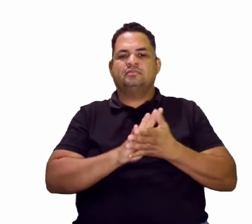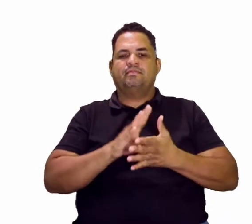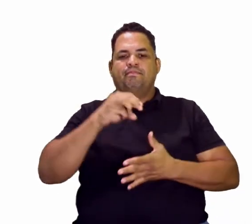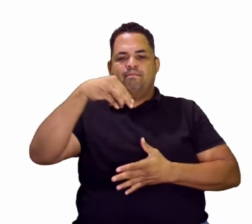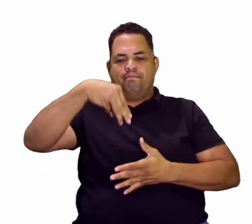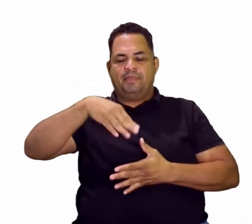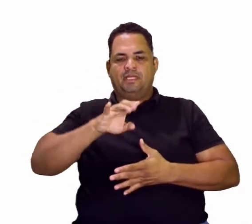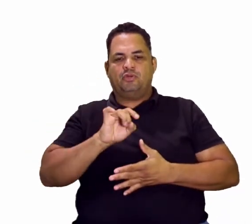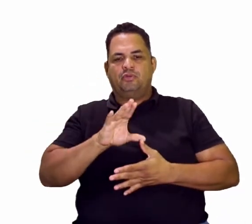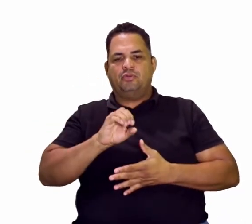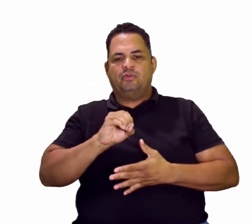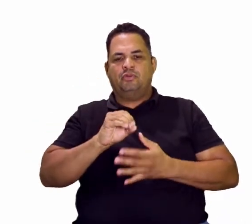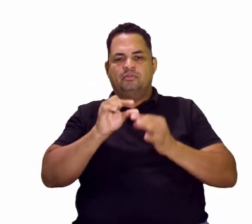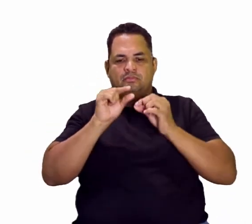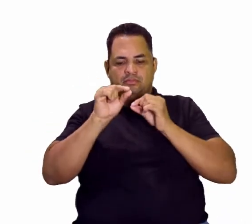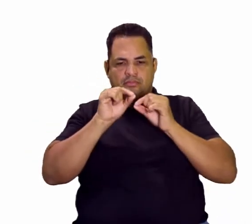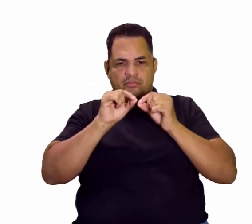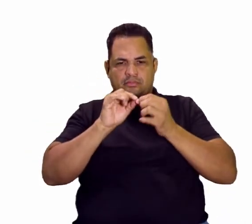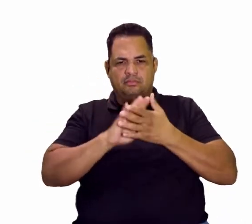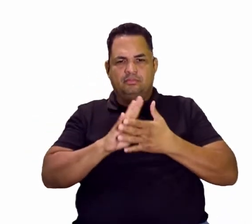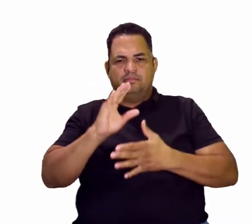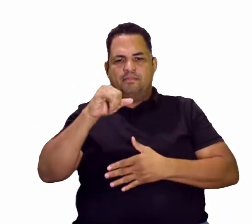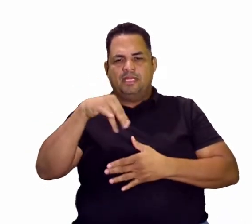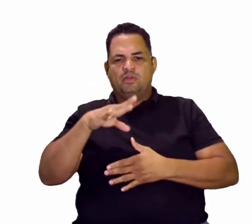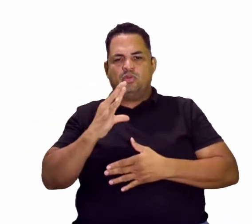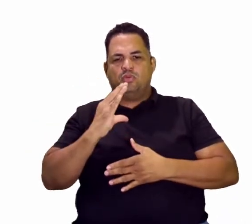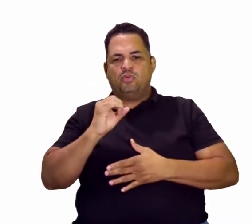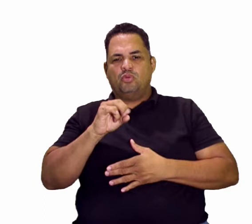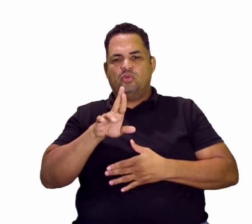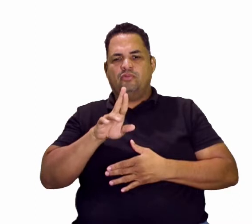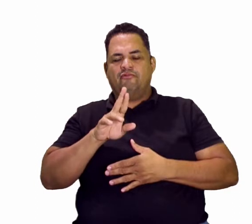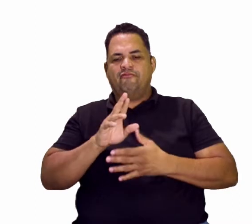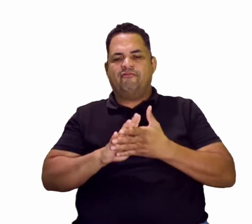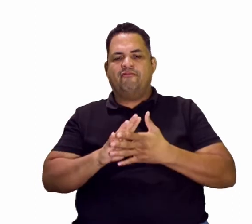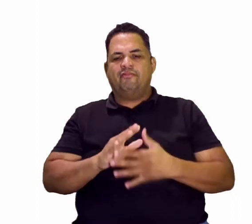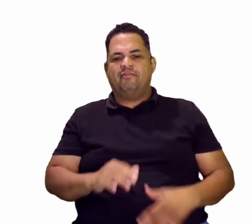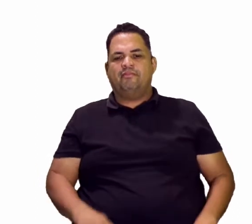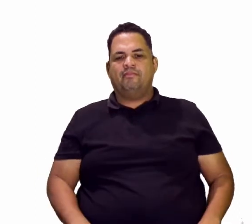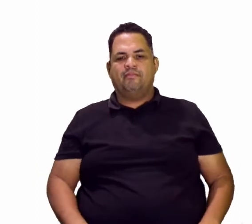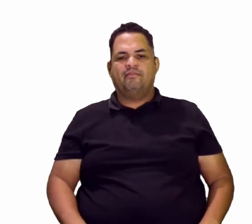os micovírus, não é micro não, micovírus, tá? Foi um erro aí.